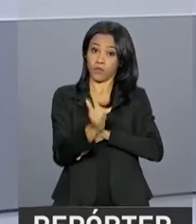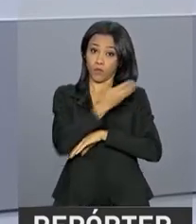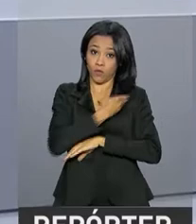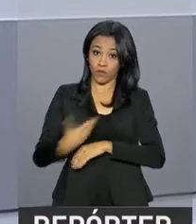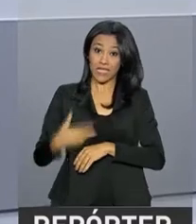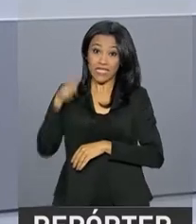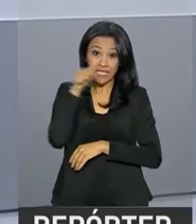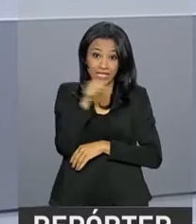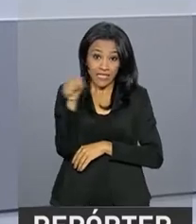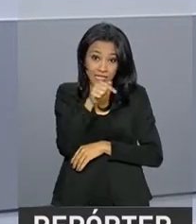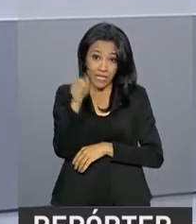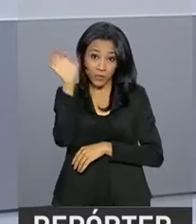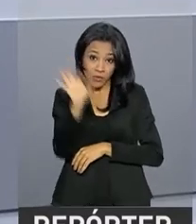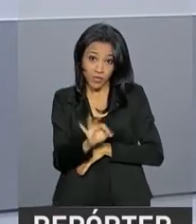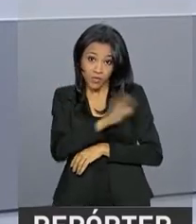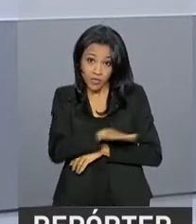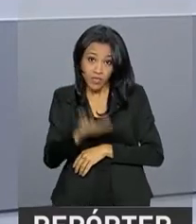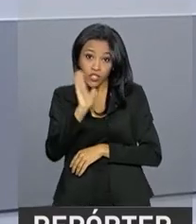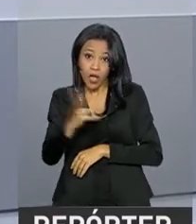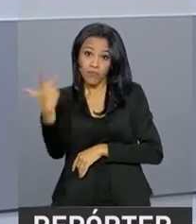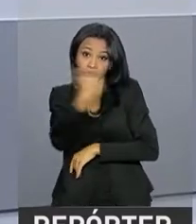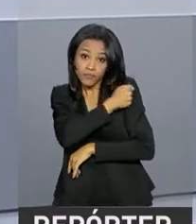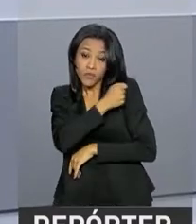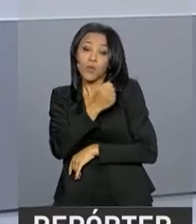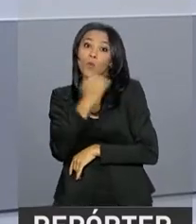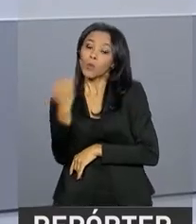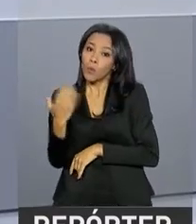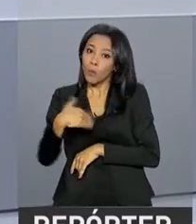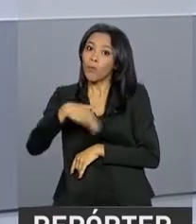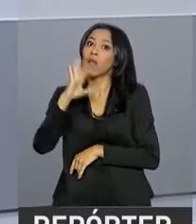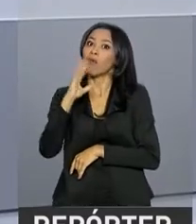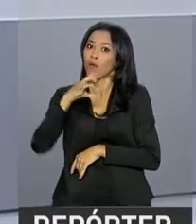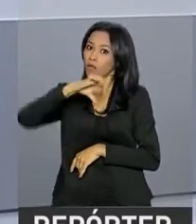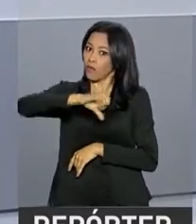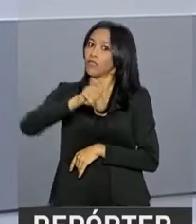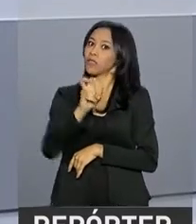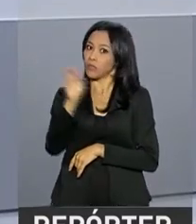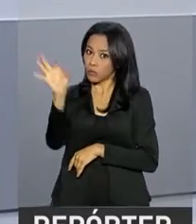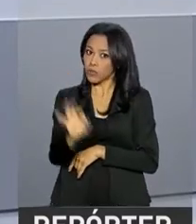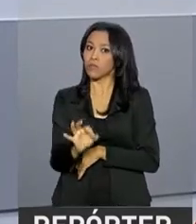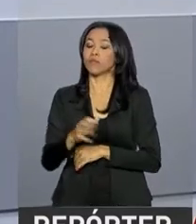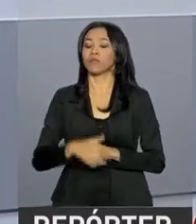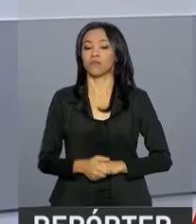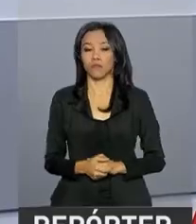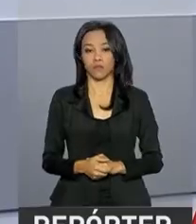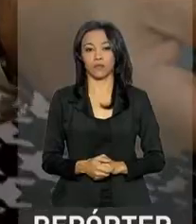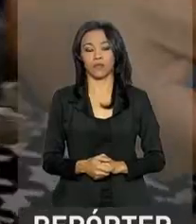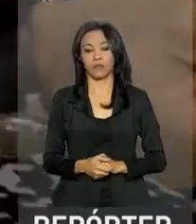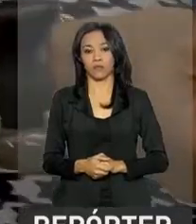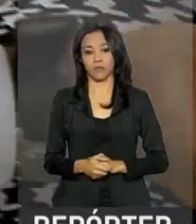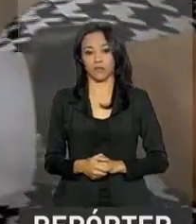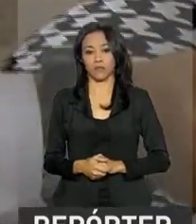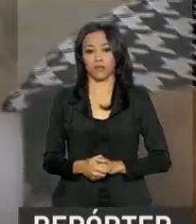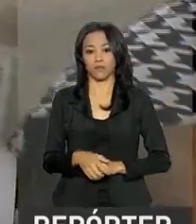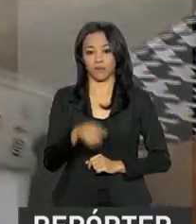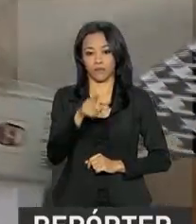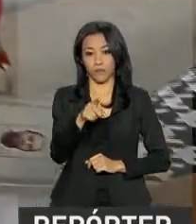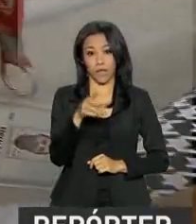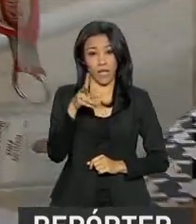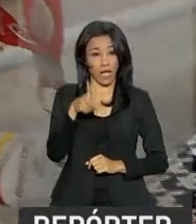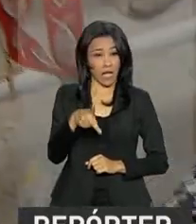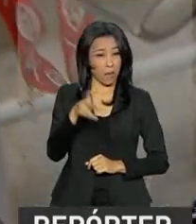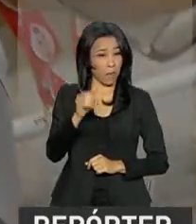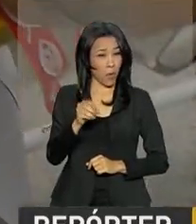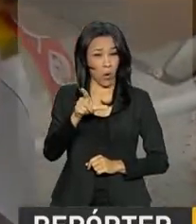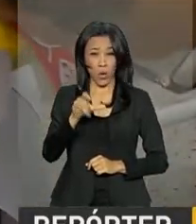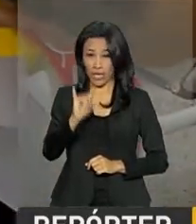foram imunizadas o ideal é uma cobertura de pelo menos 95% a pólio não tem